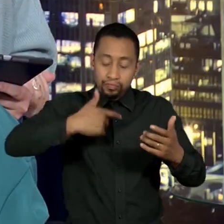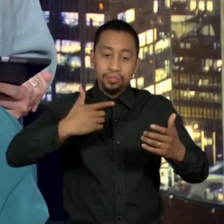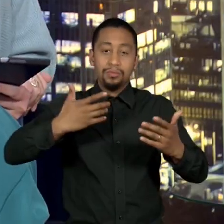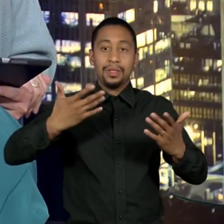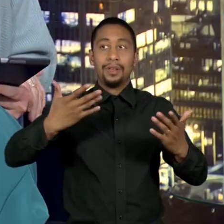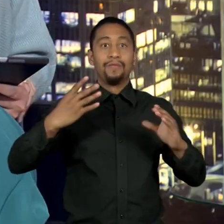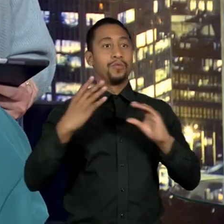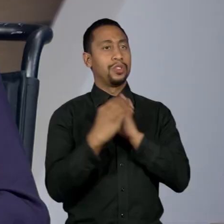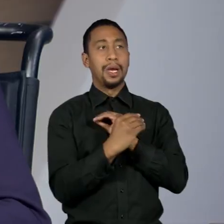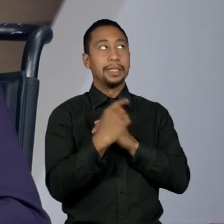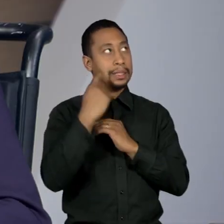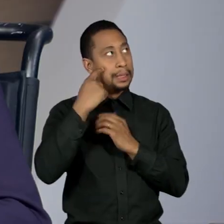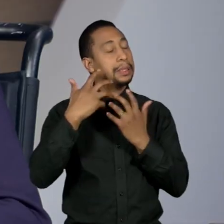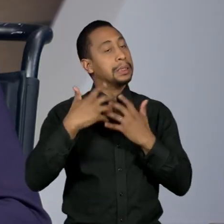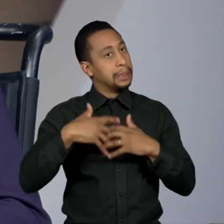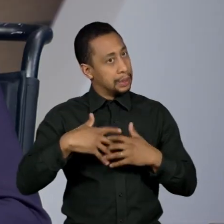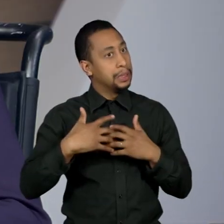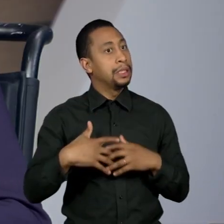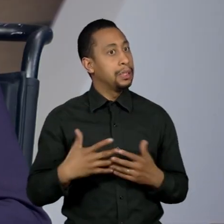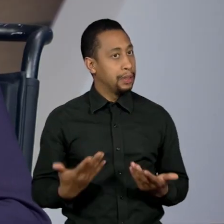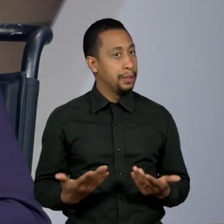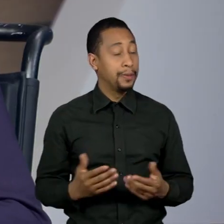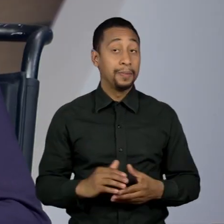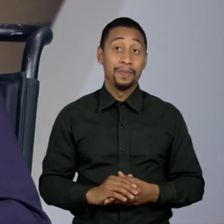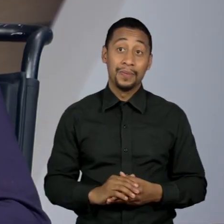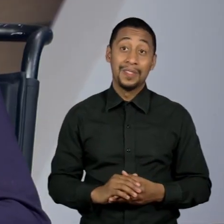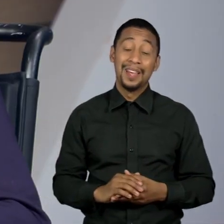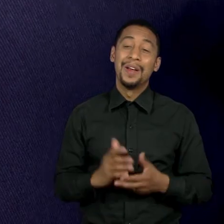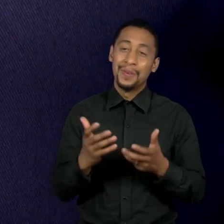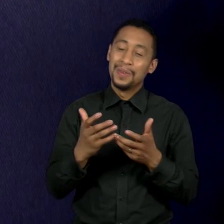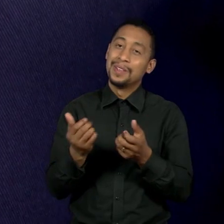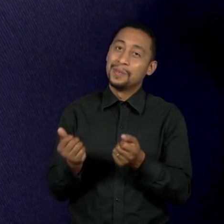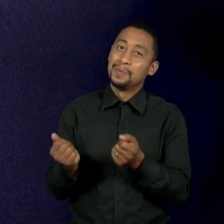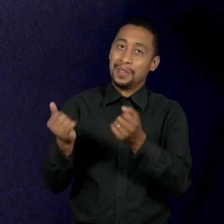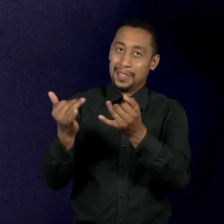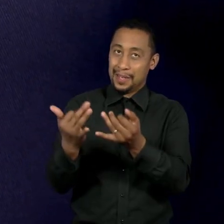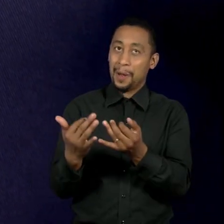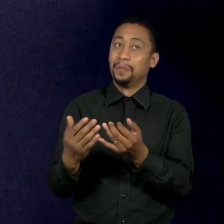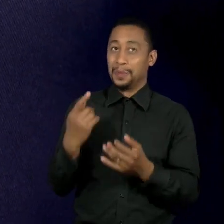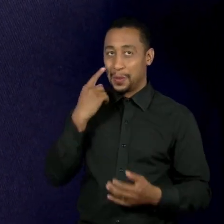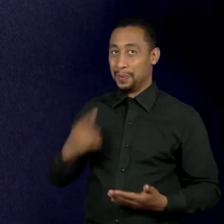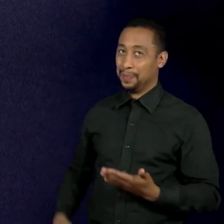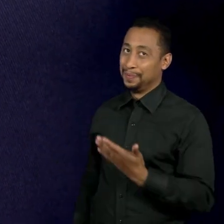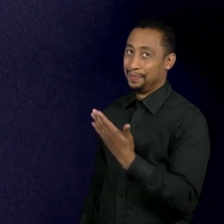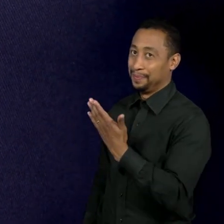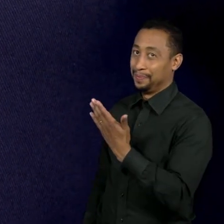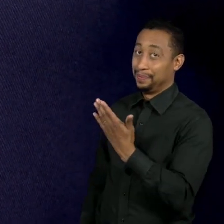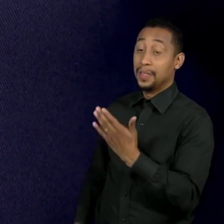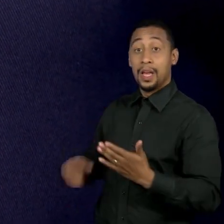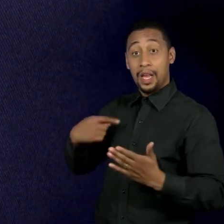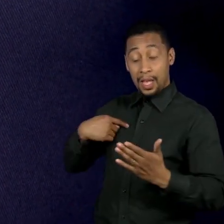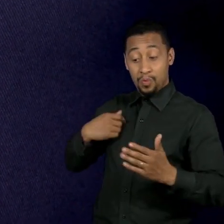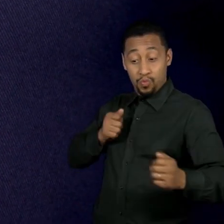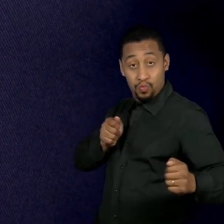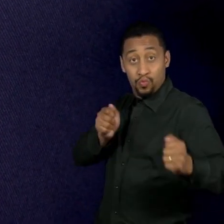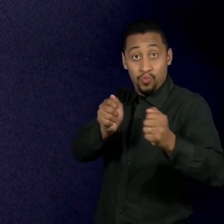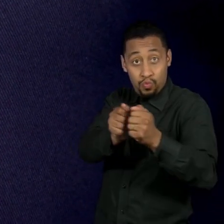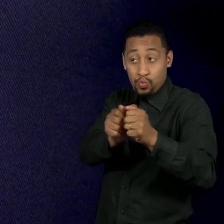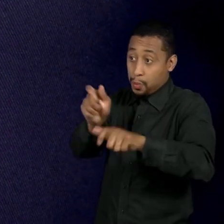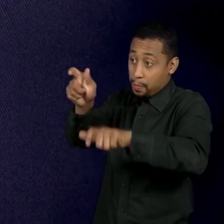pessoas, porém elas precisam ter uma possibilidade de reconstruir uma vida e